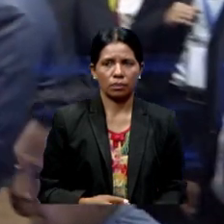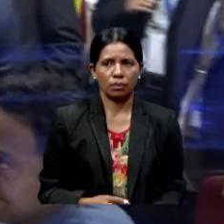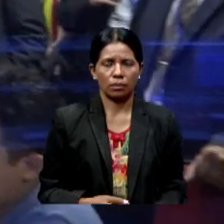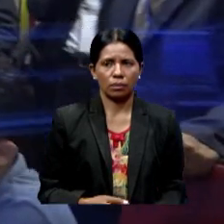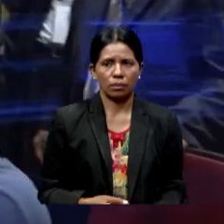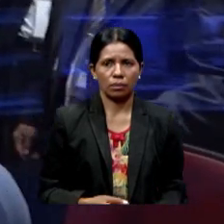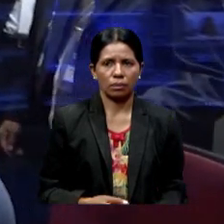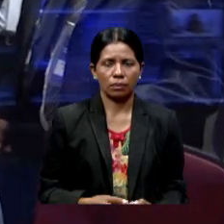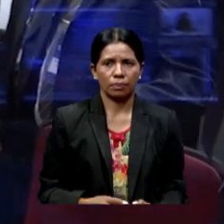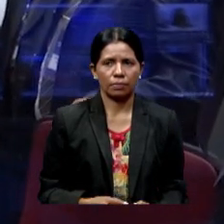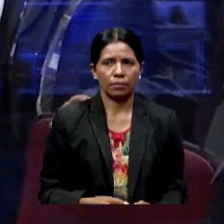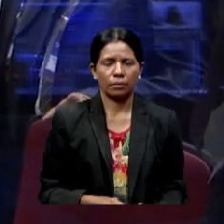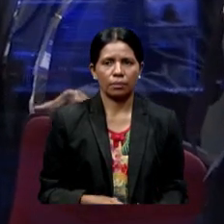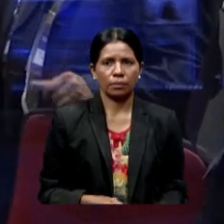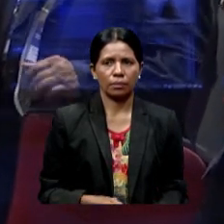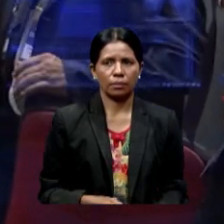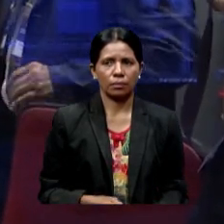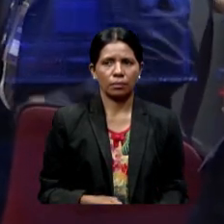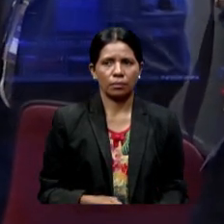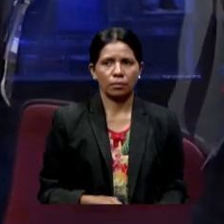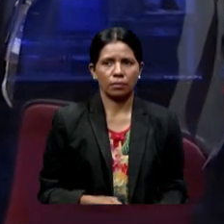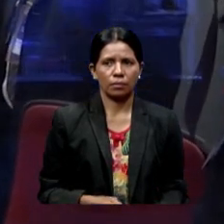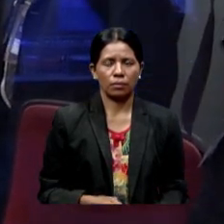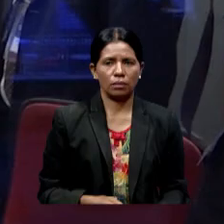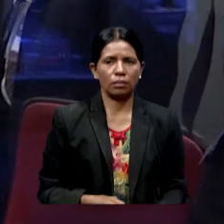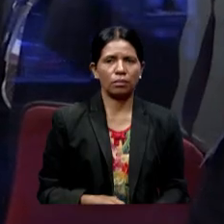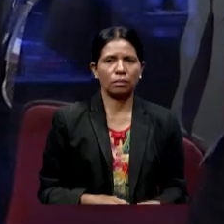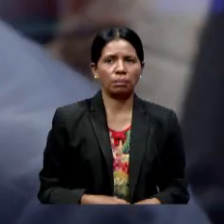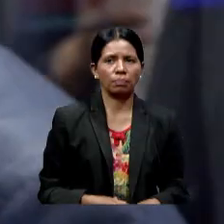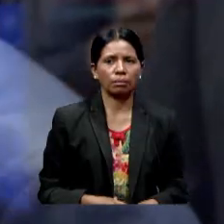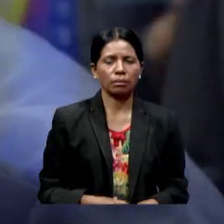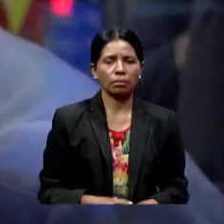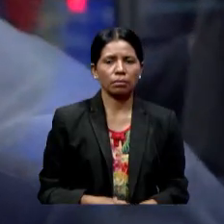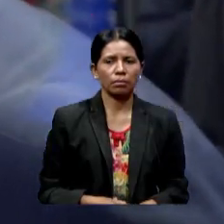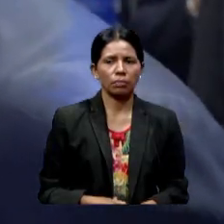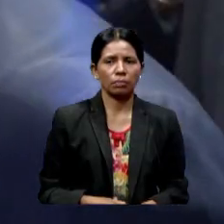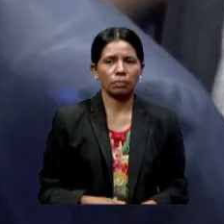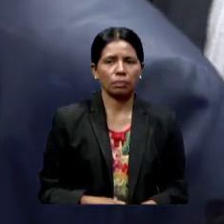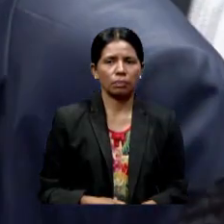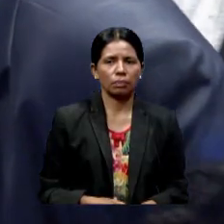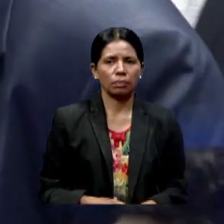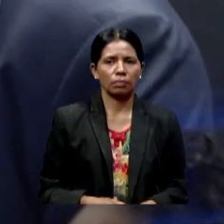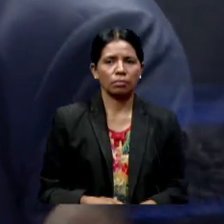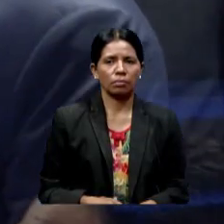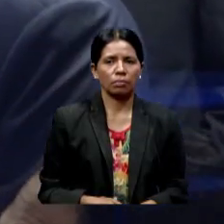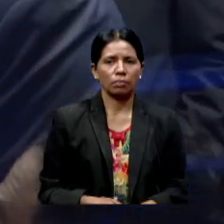level of requirement and also level of degrees of facility, then